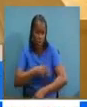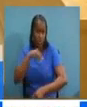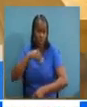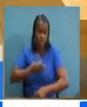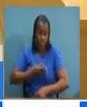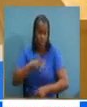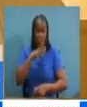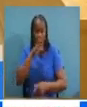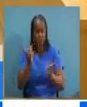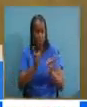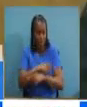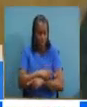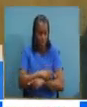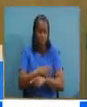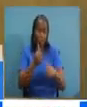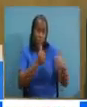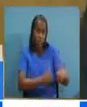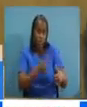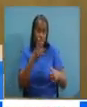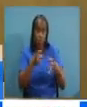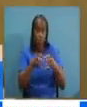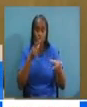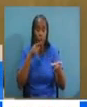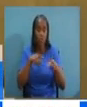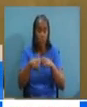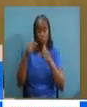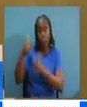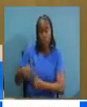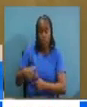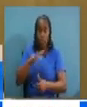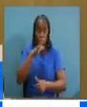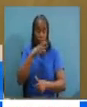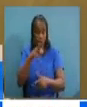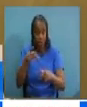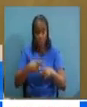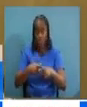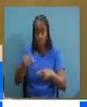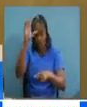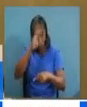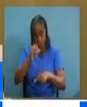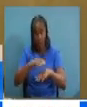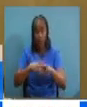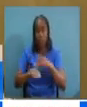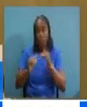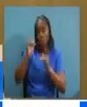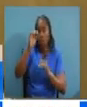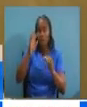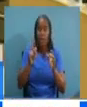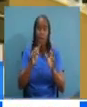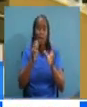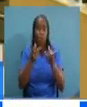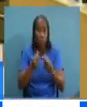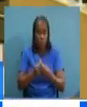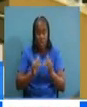contraria os posicionamentos dos dois partidos na oposição e realçou o desempenho do governo, que fez a economia crescer no último